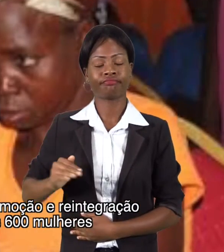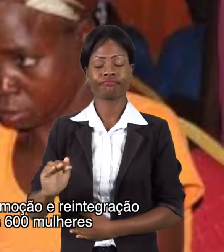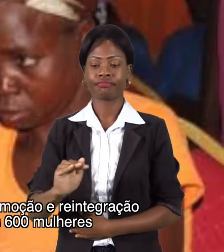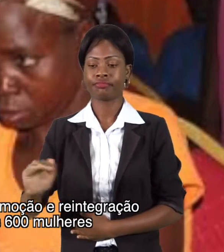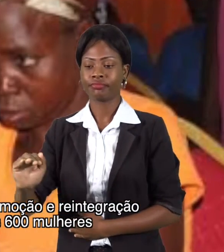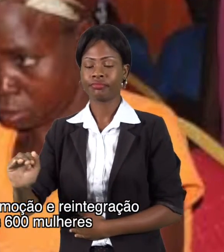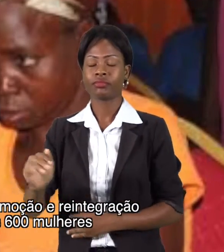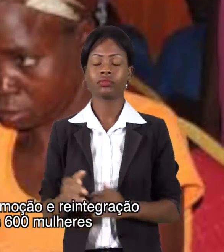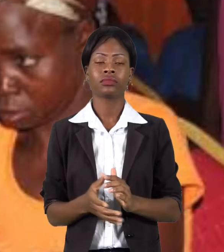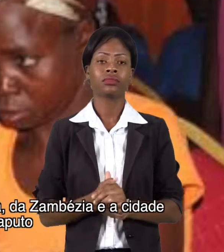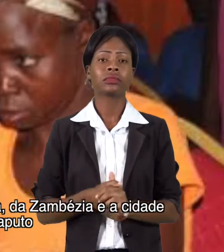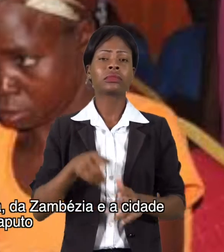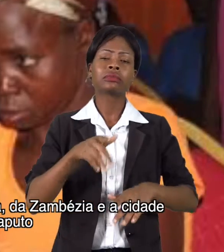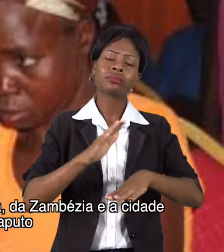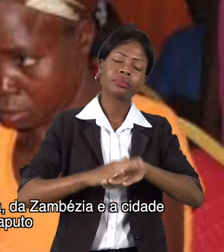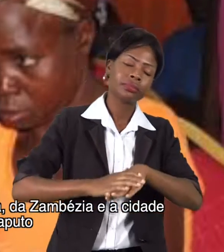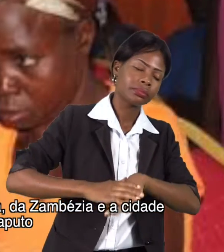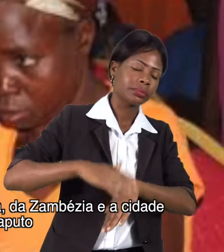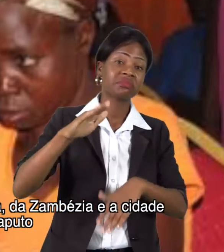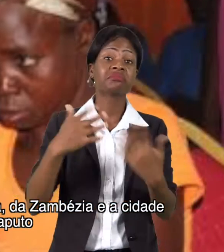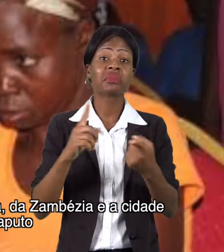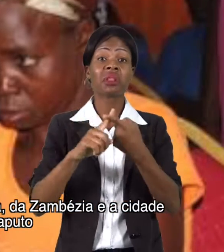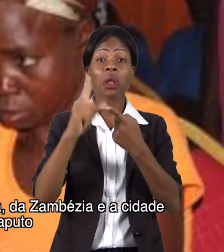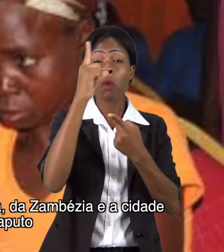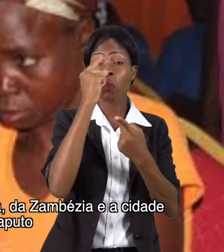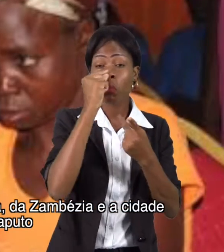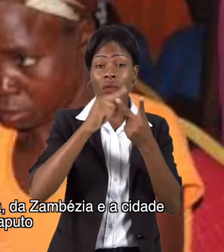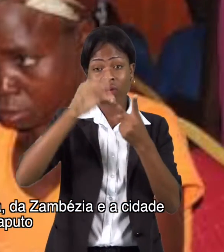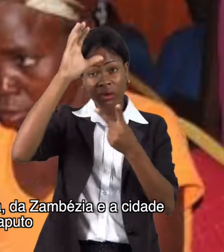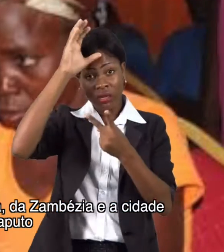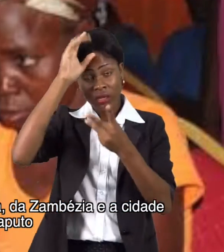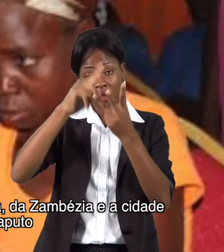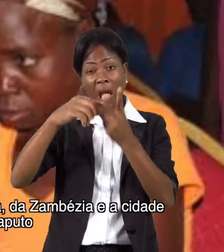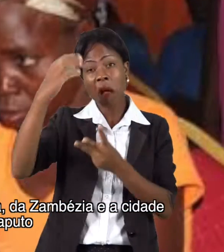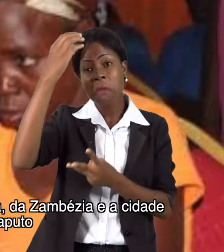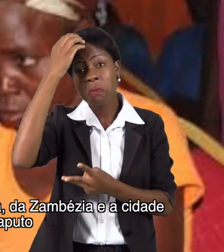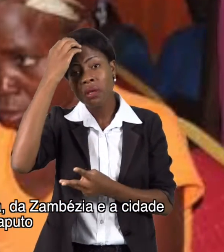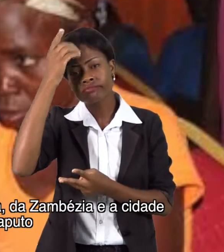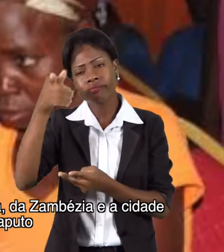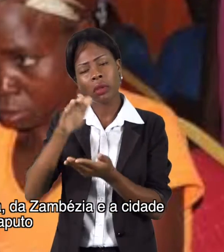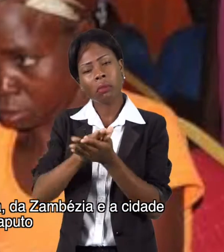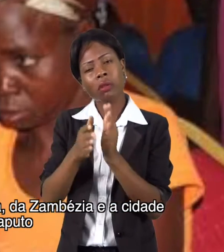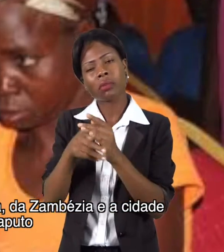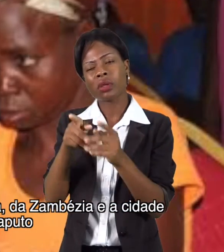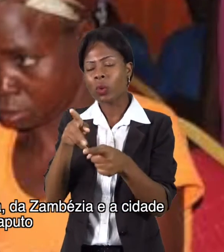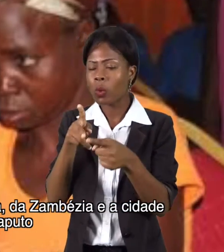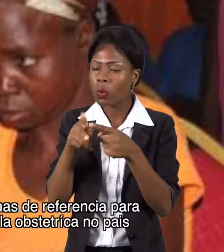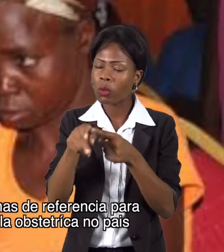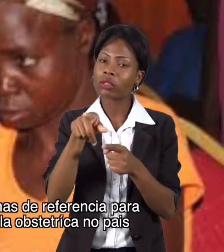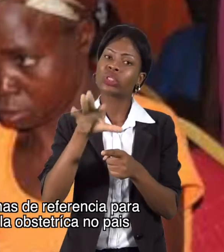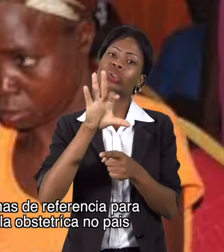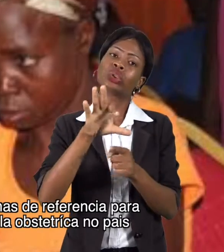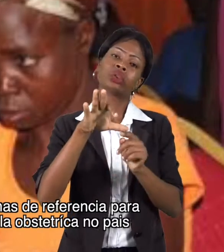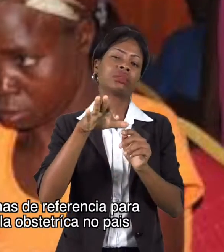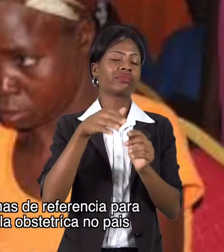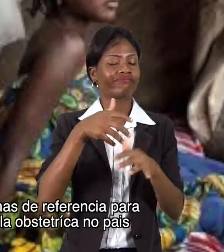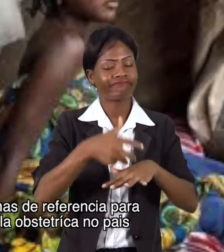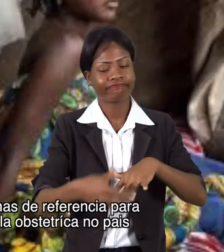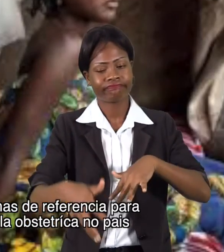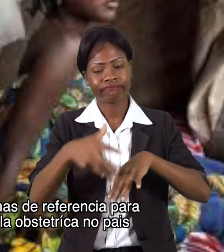mais de 600 mulheres. As províncias de Mapula, da Zambésia e a cidade de Maputo são